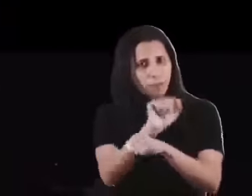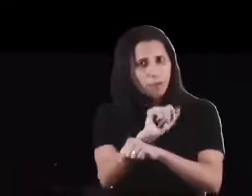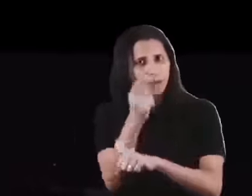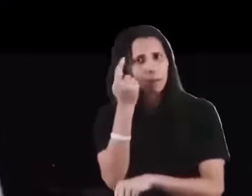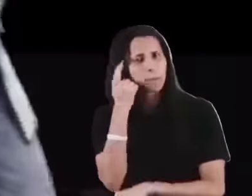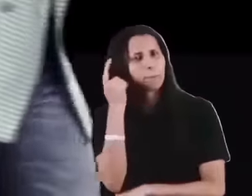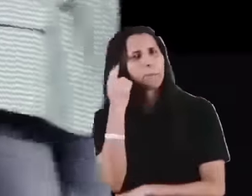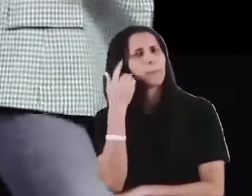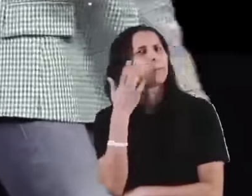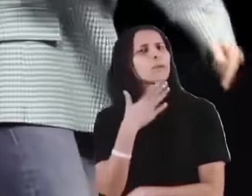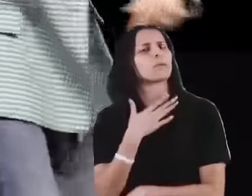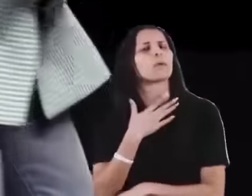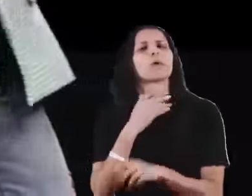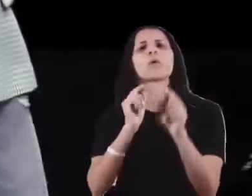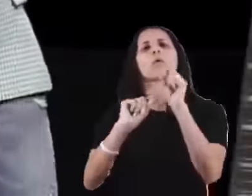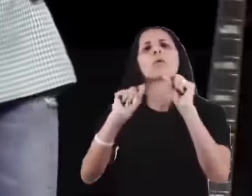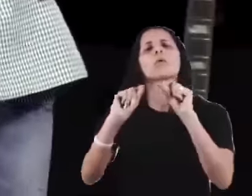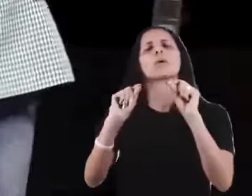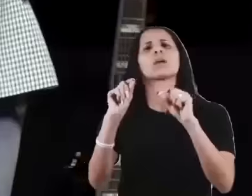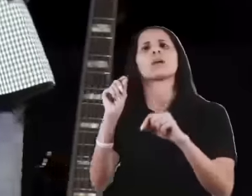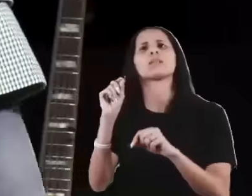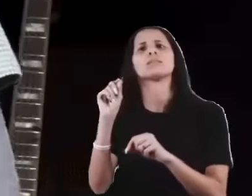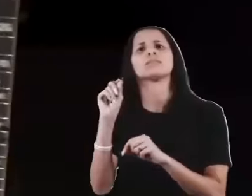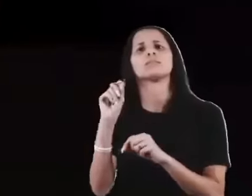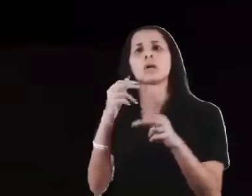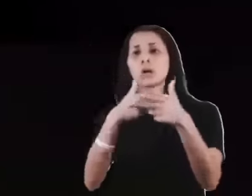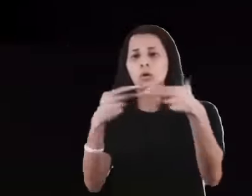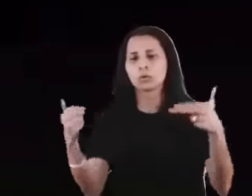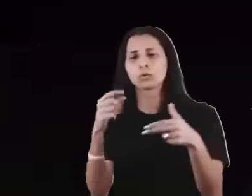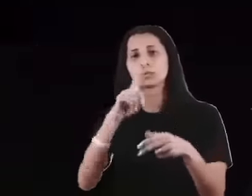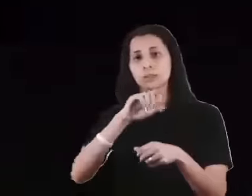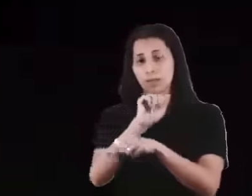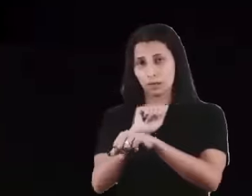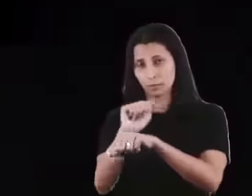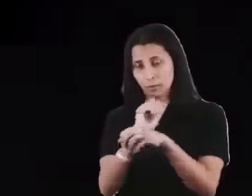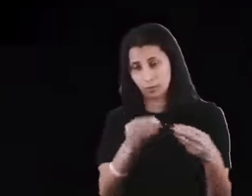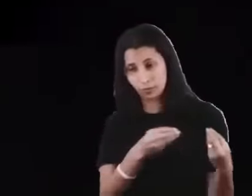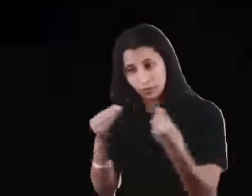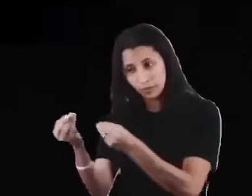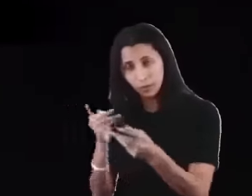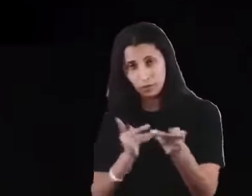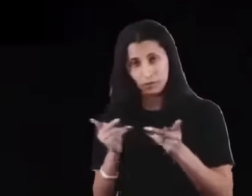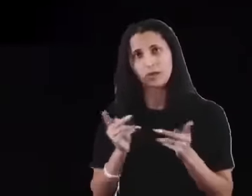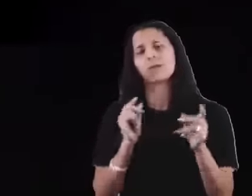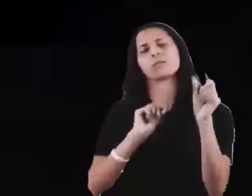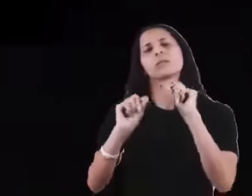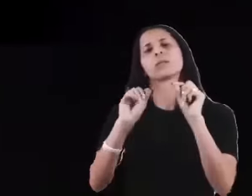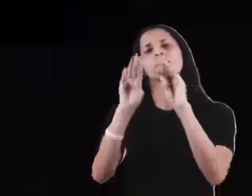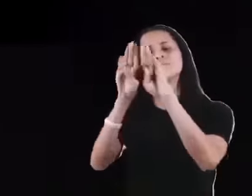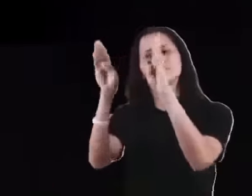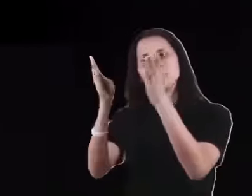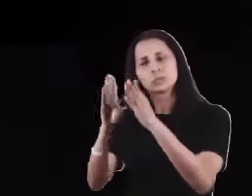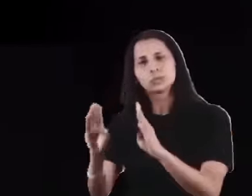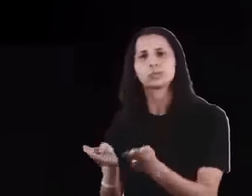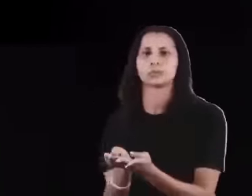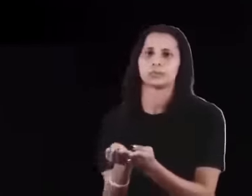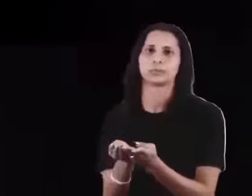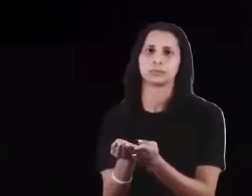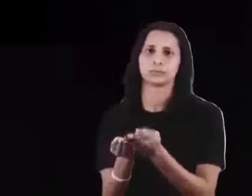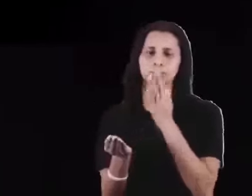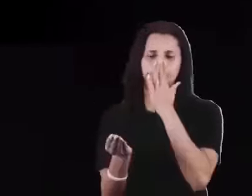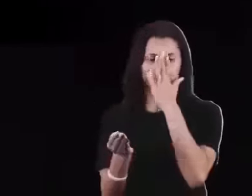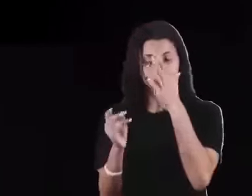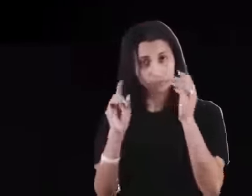o que foi a única coisa que Abraão deu a gata e foi um áudio foi eu não foi Ele deu um